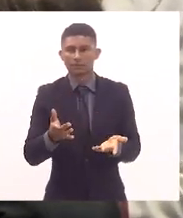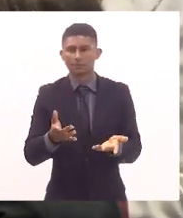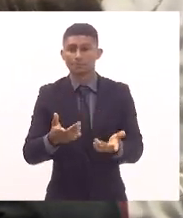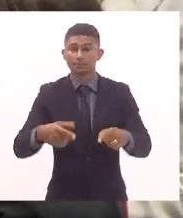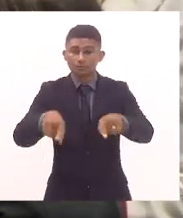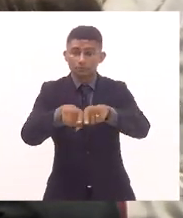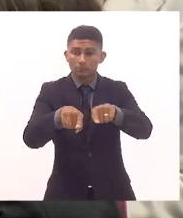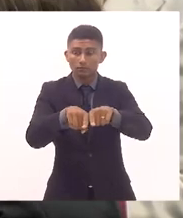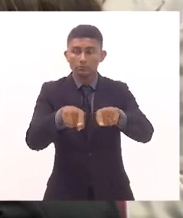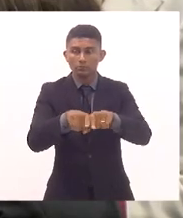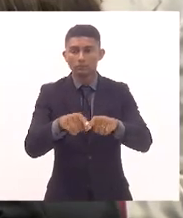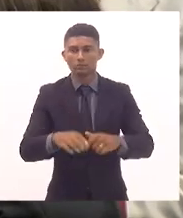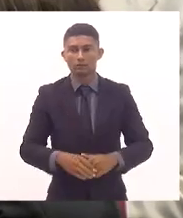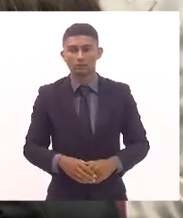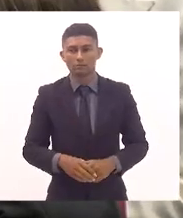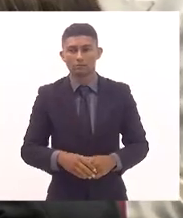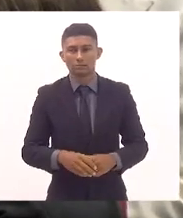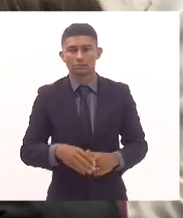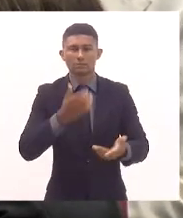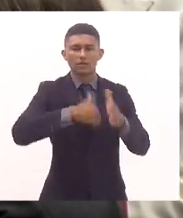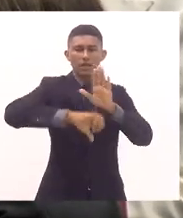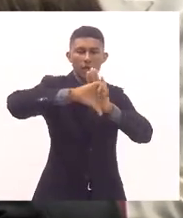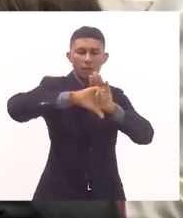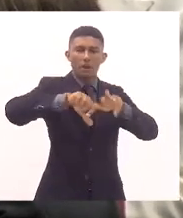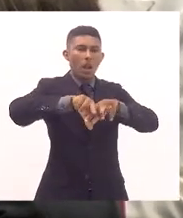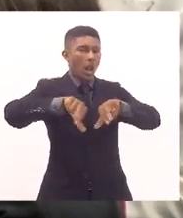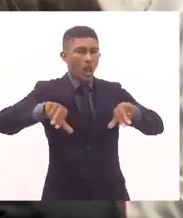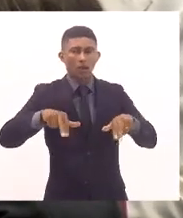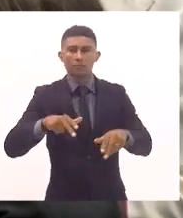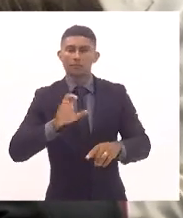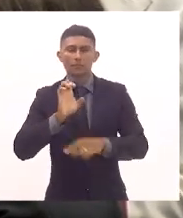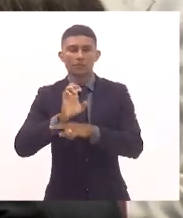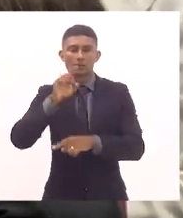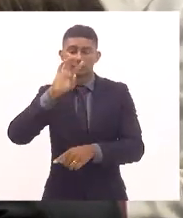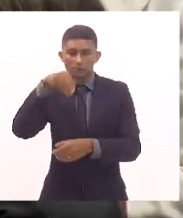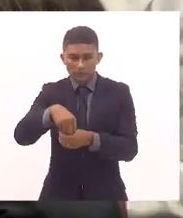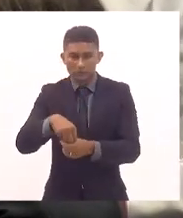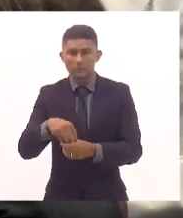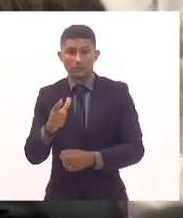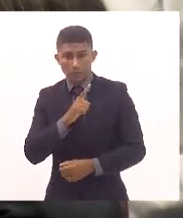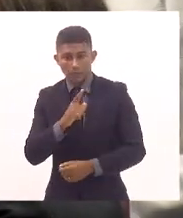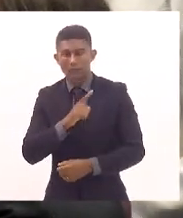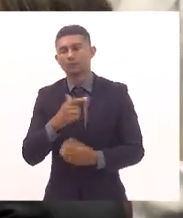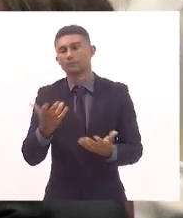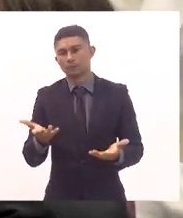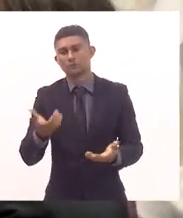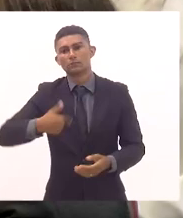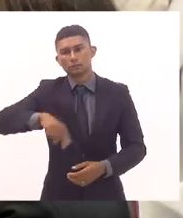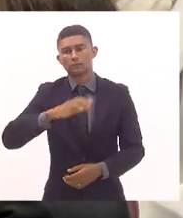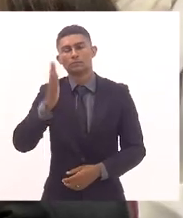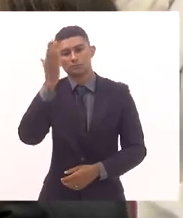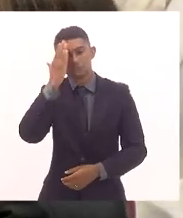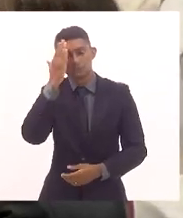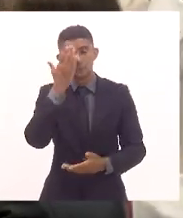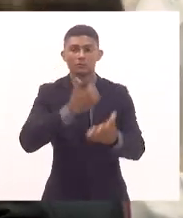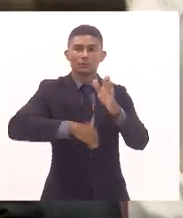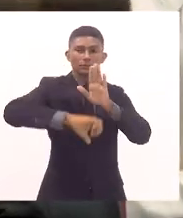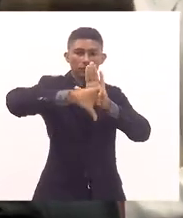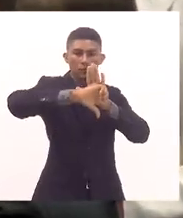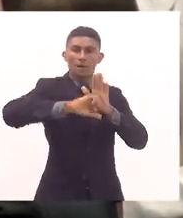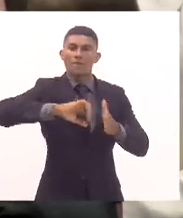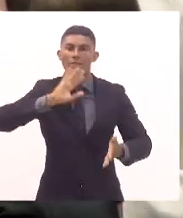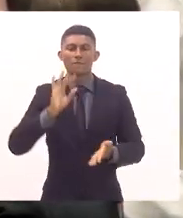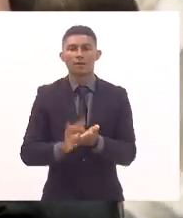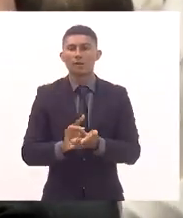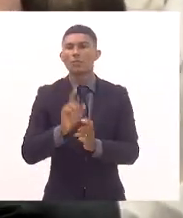as diferentes formas de criminalidade que atuam no nosso Estado. E a gente sabe que a criminalidade de verdade geralmente